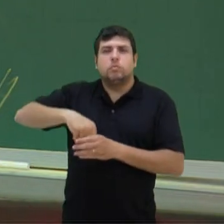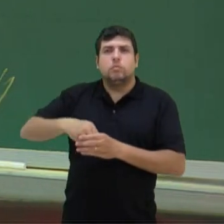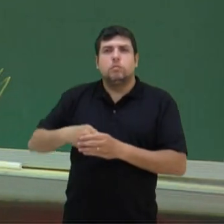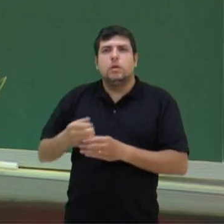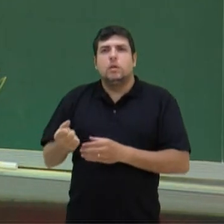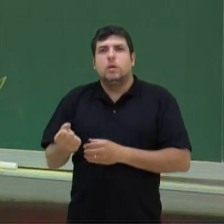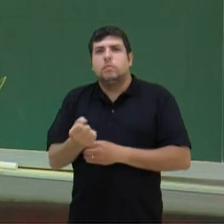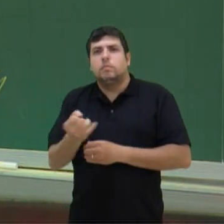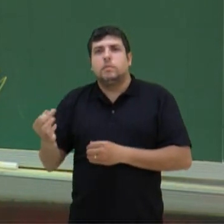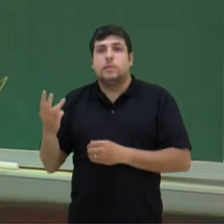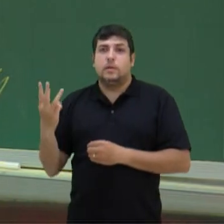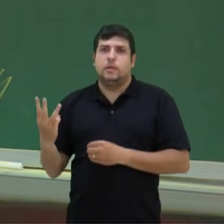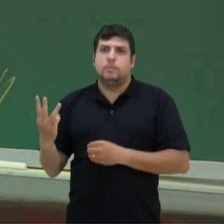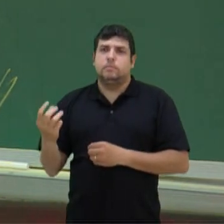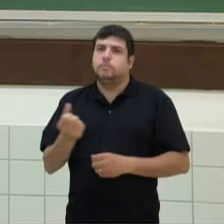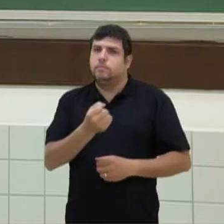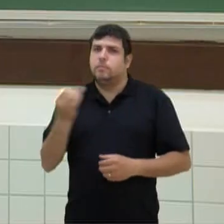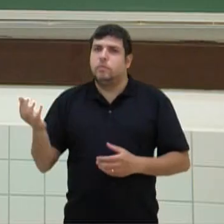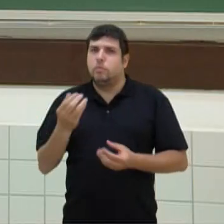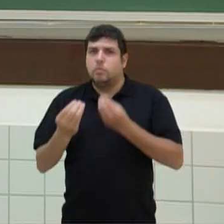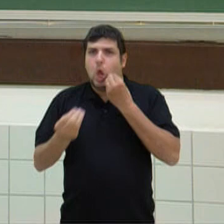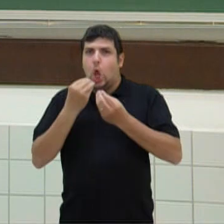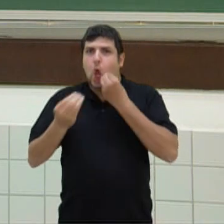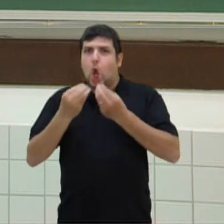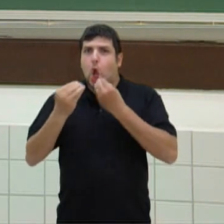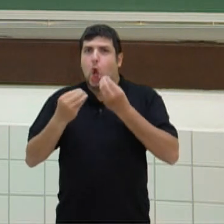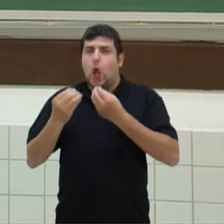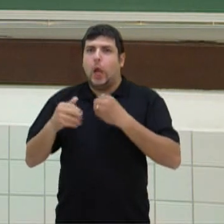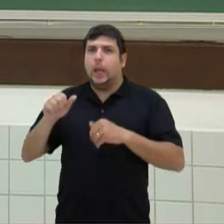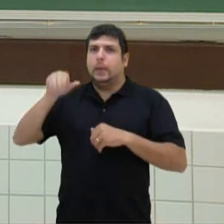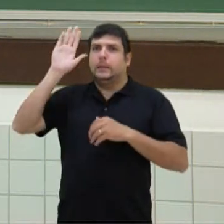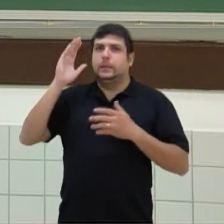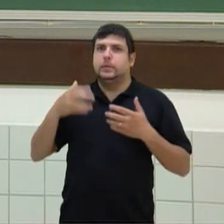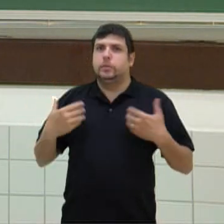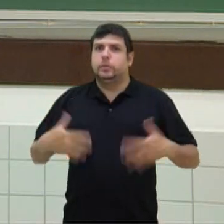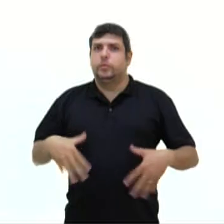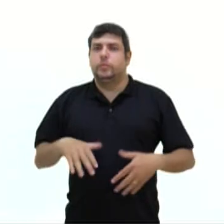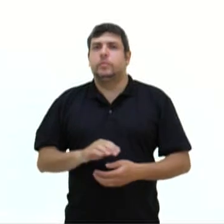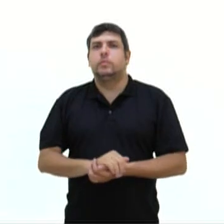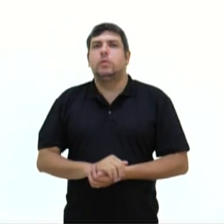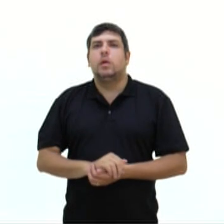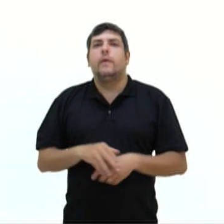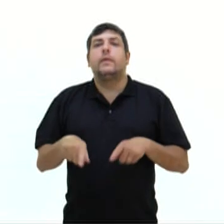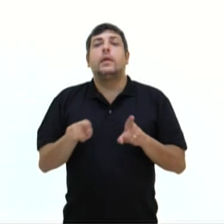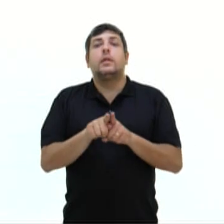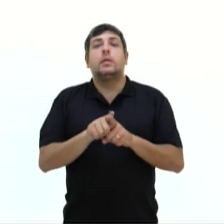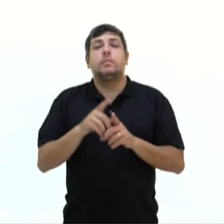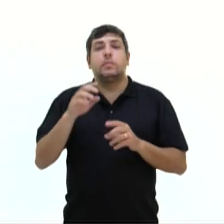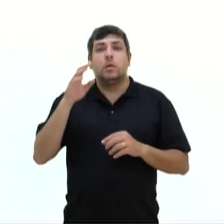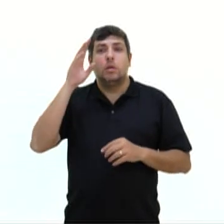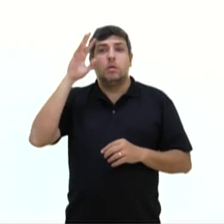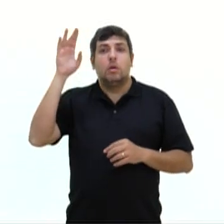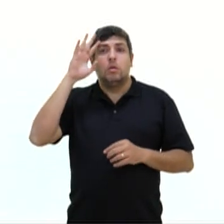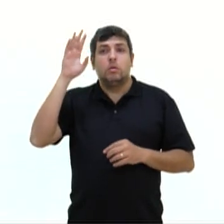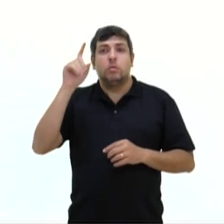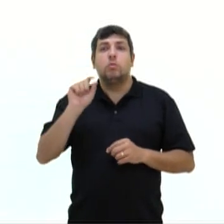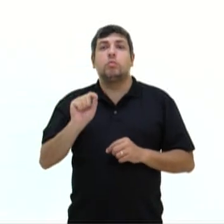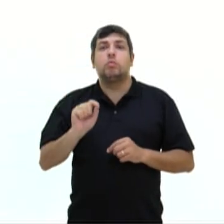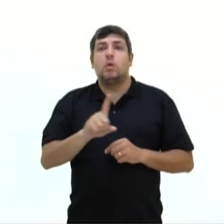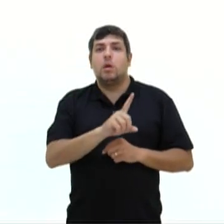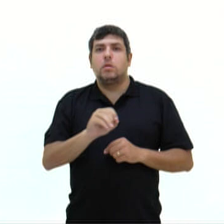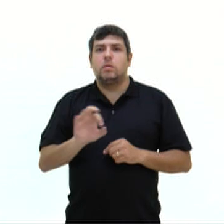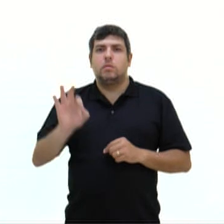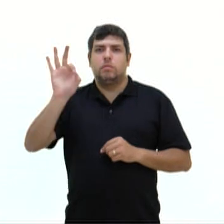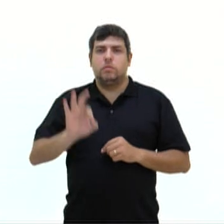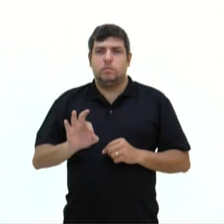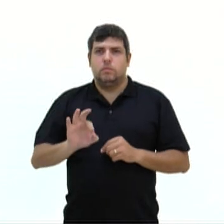Pode ser que alguém coma mais, né? Aí o rendimento deu um pouquinho diferente. E o rendimento teórico a gente sempre considera 100%. Lembrando